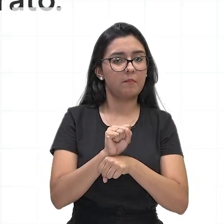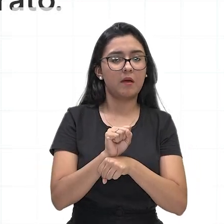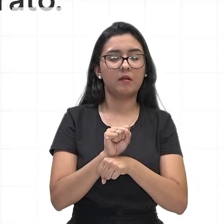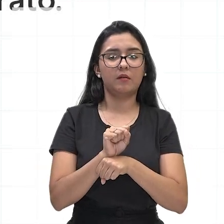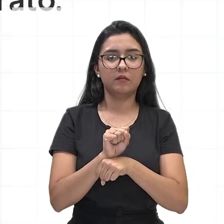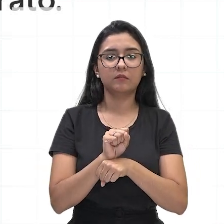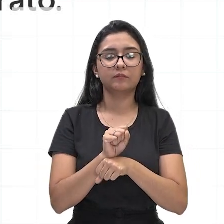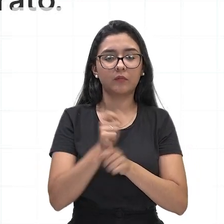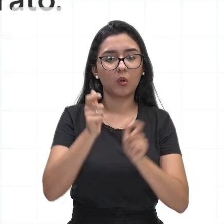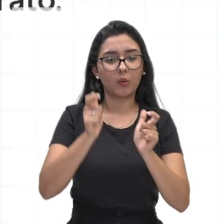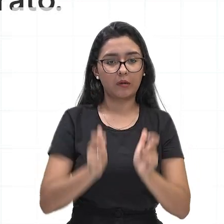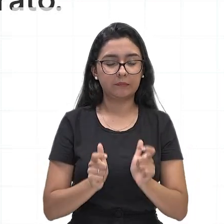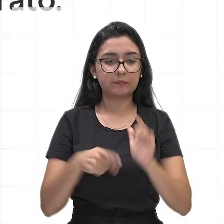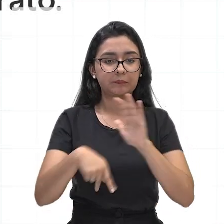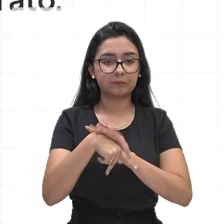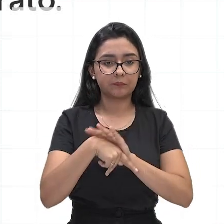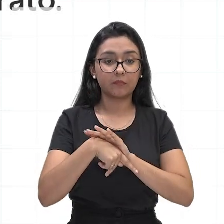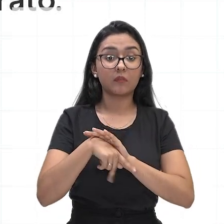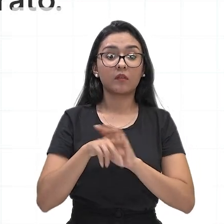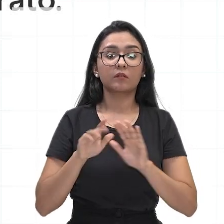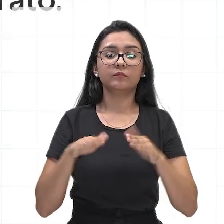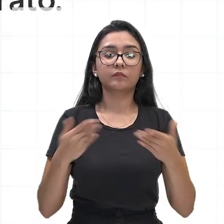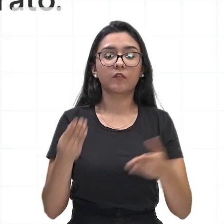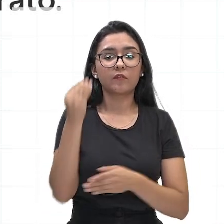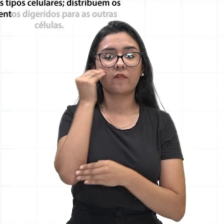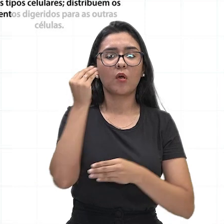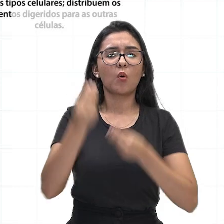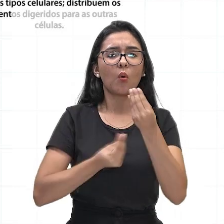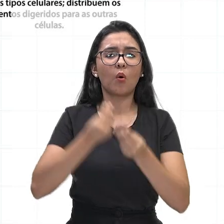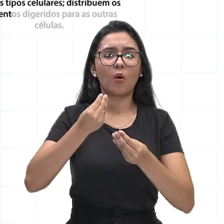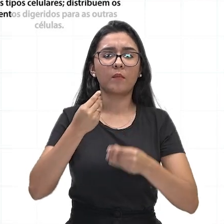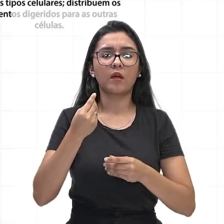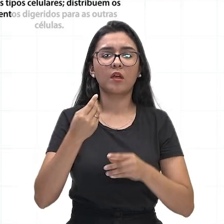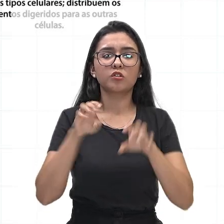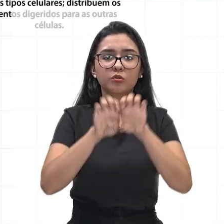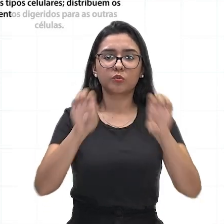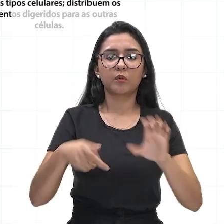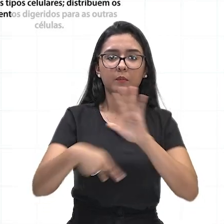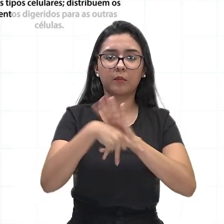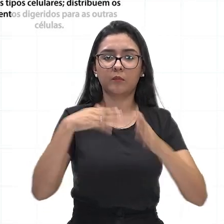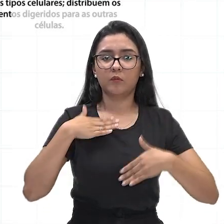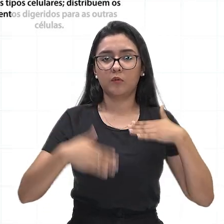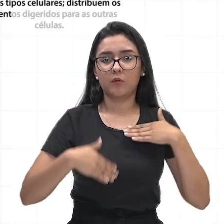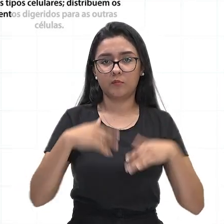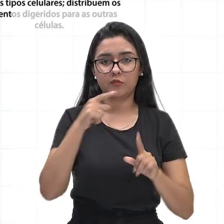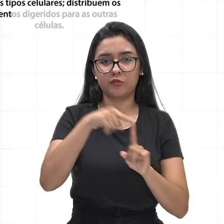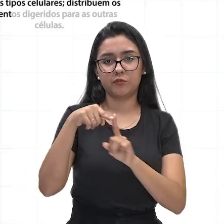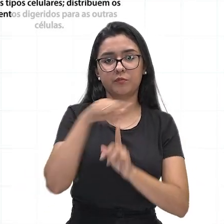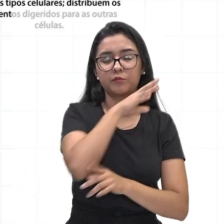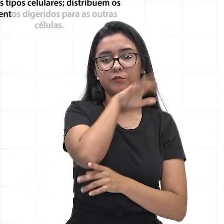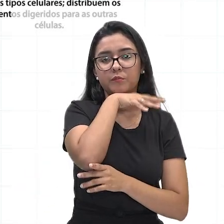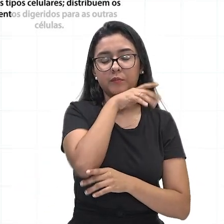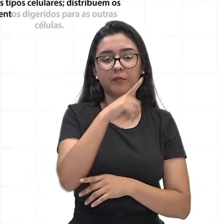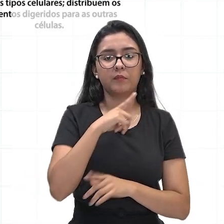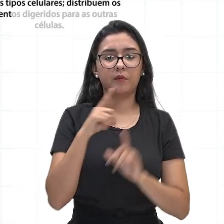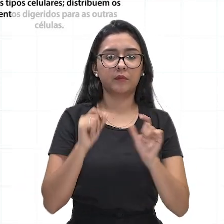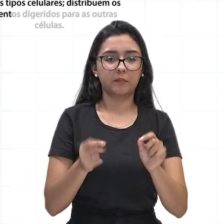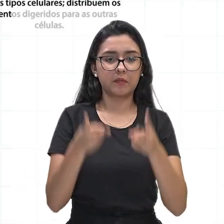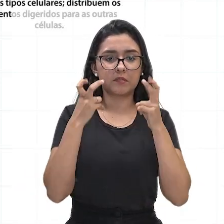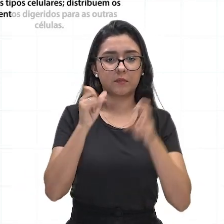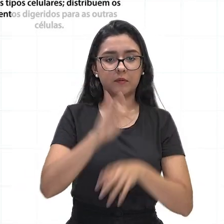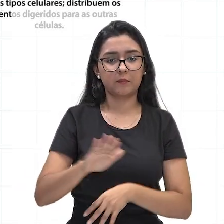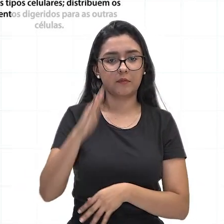mesmo ambiente, certo? A gente vai ver aí como funciona o corpo desses animais, como é constituído. Bom, a uma